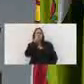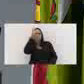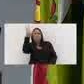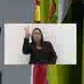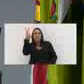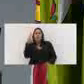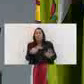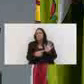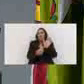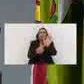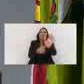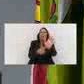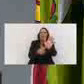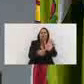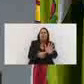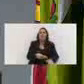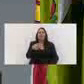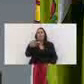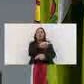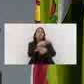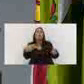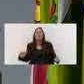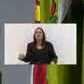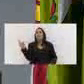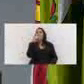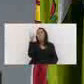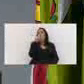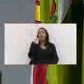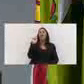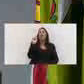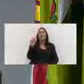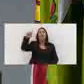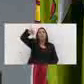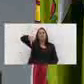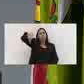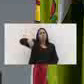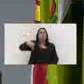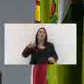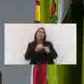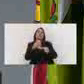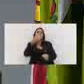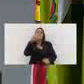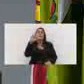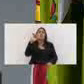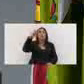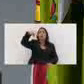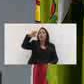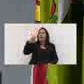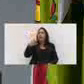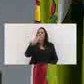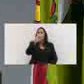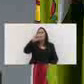com fatos inverídicos, e o que é pior, cometendo os crimes de calúnia, acusando